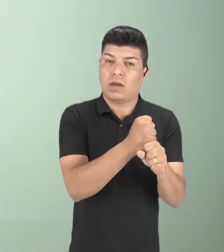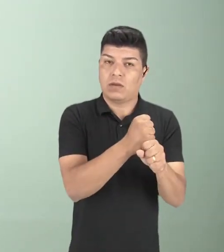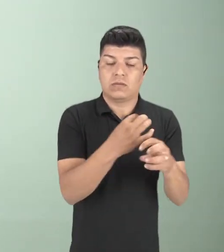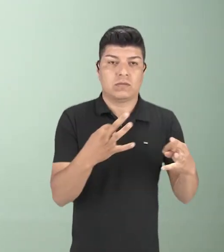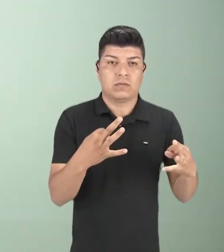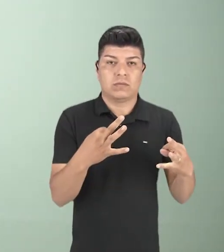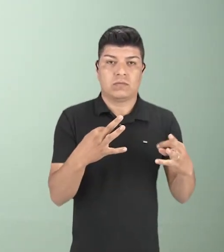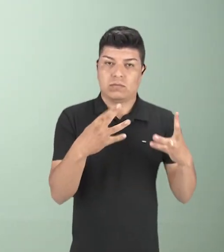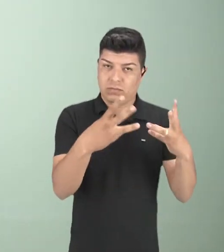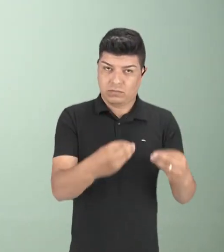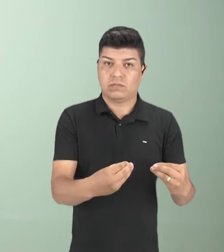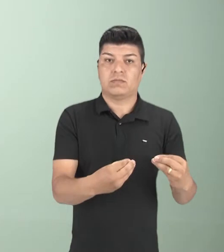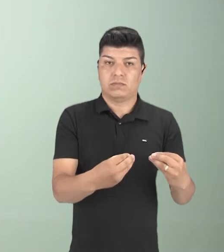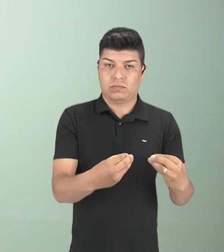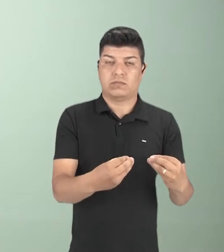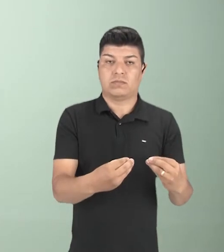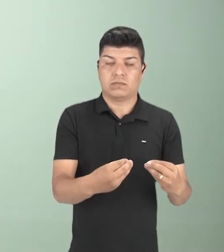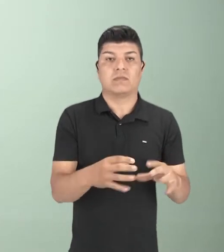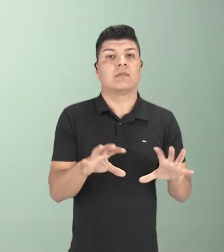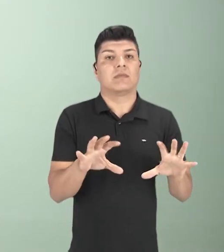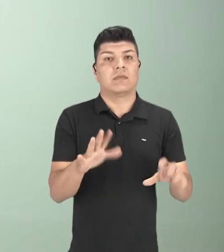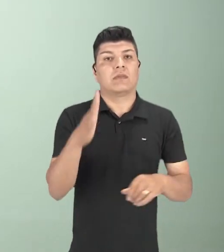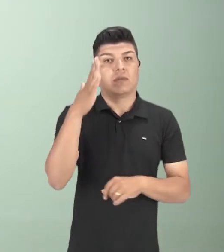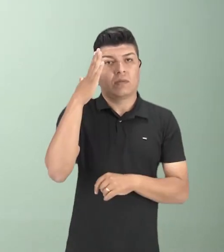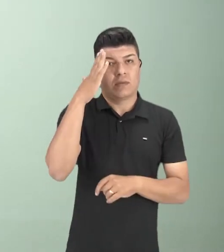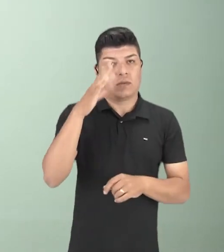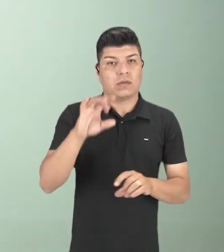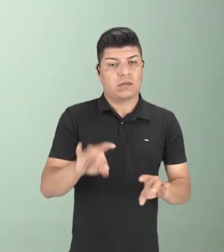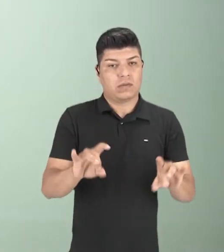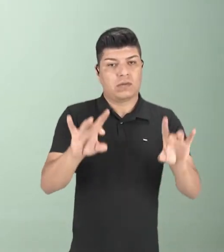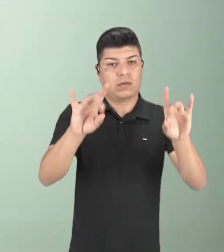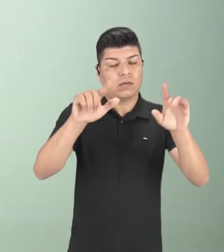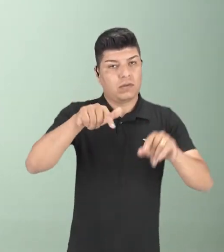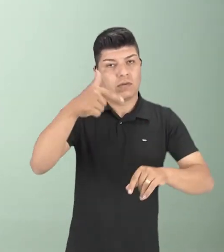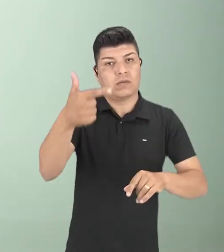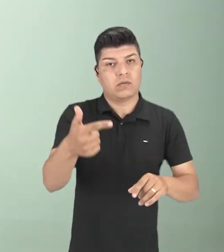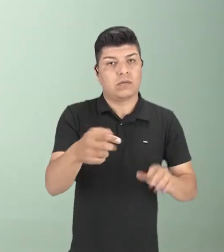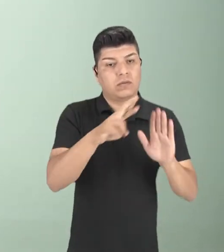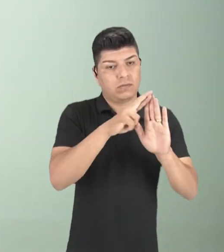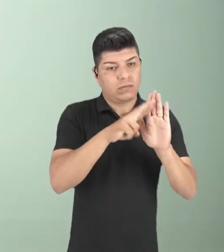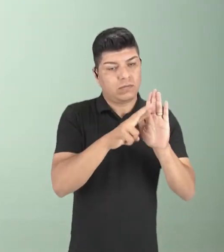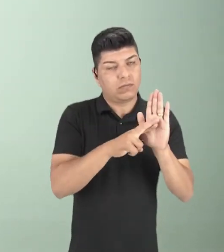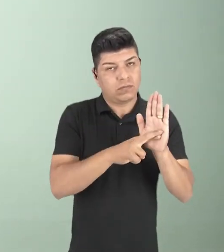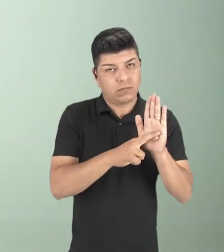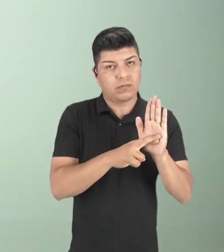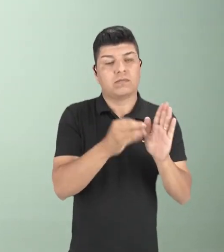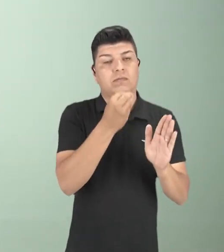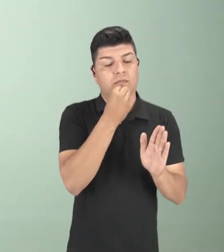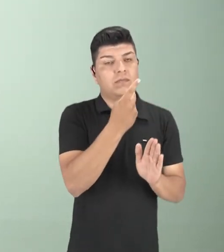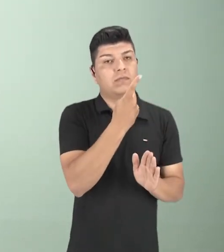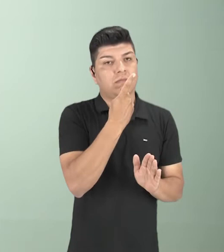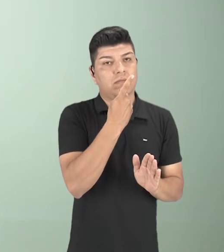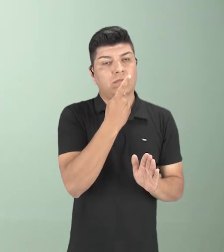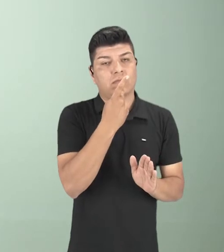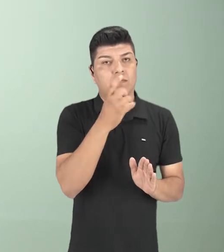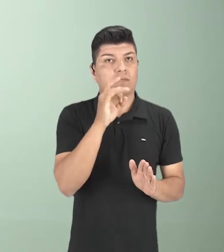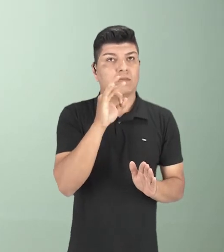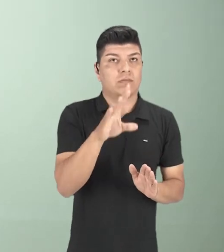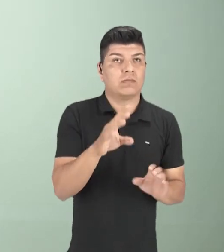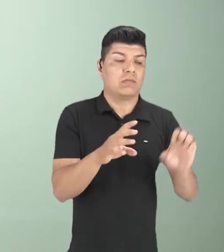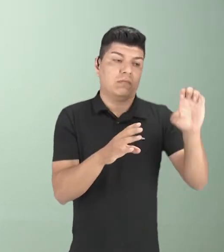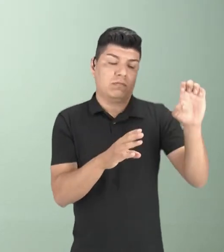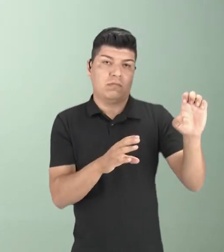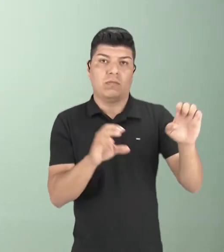somatória desses eventos. É lógico que tem outros detalhes e outras regrinhas também de probabilidade, não só o E e o